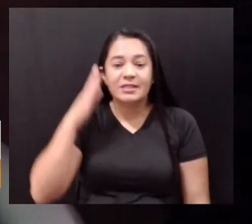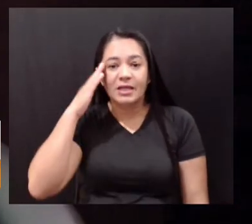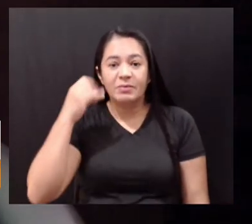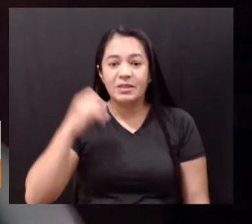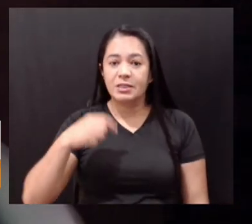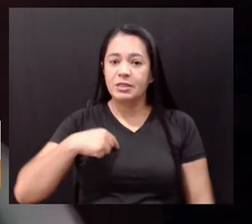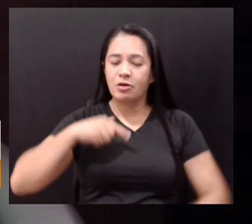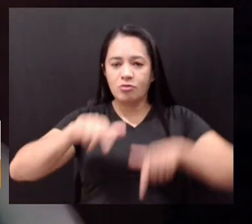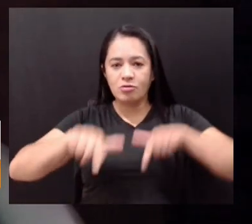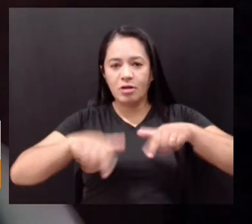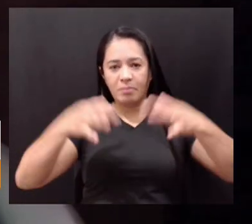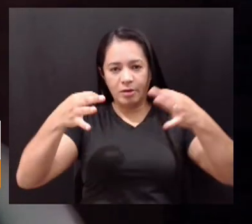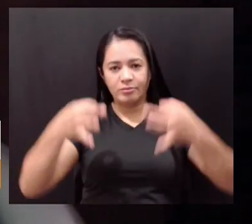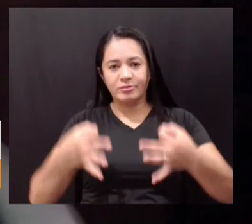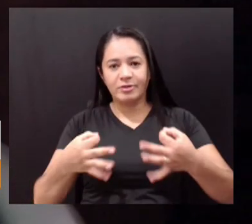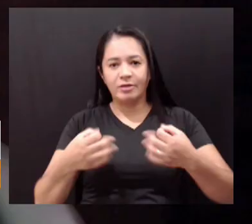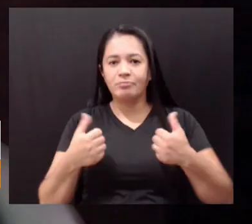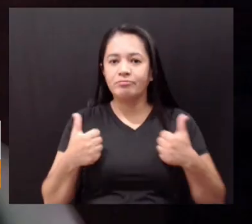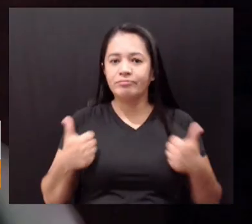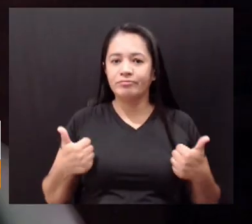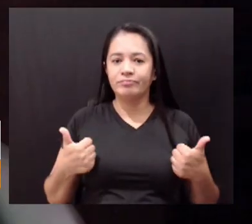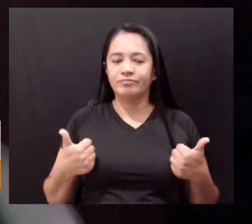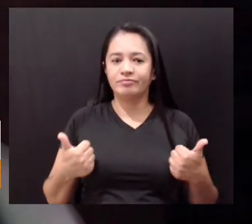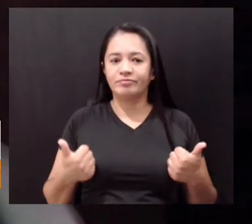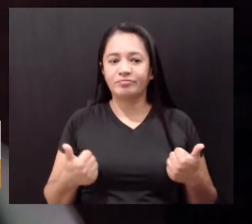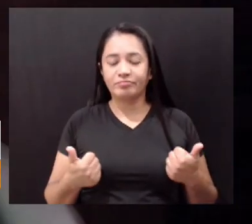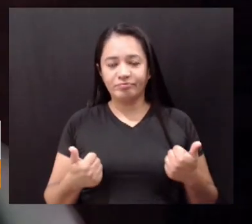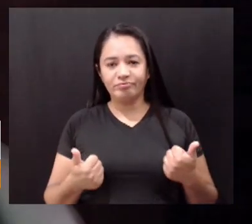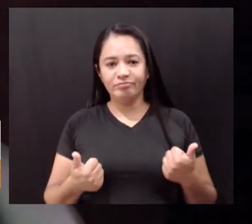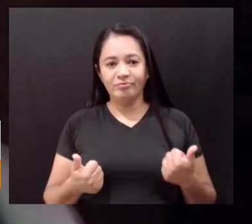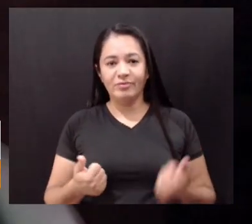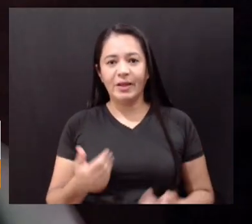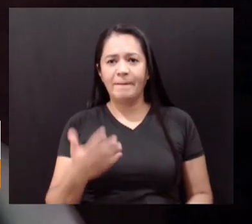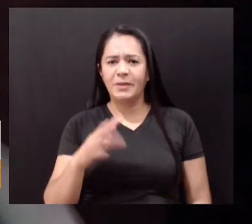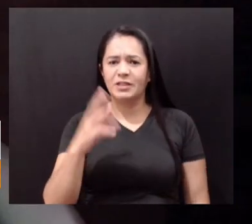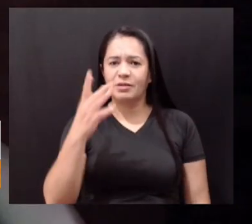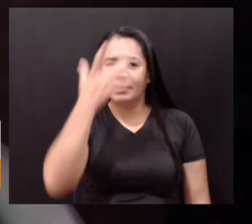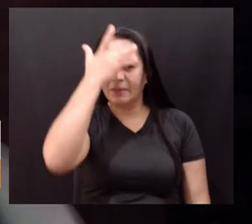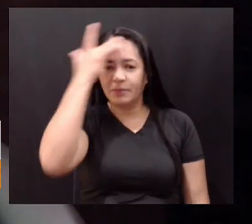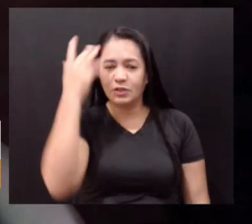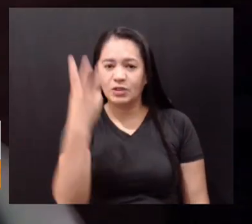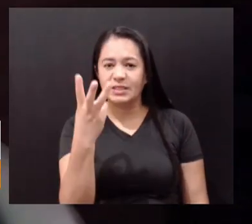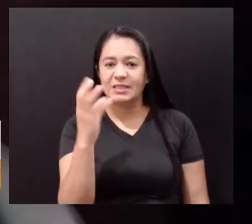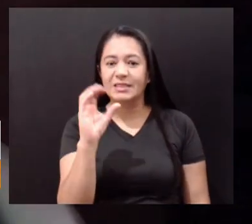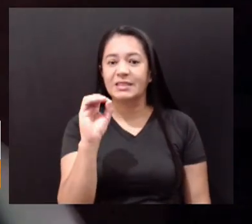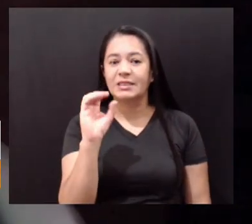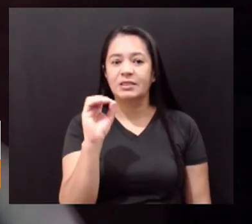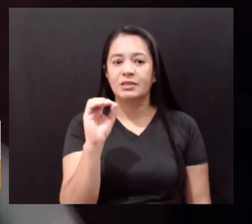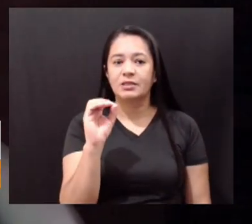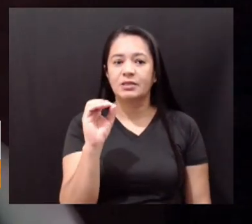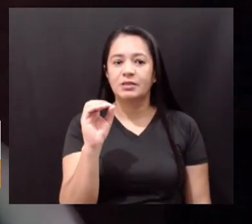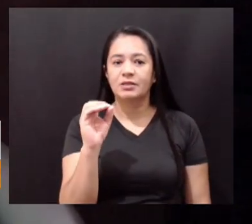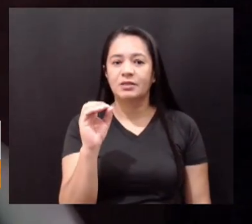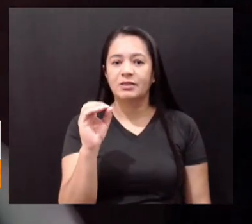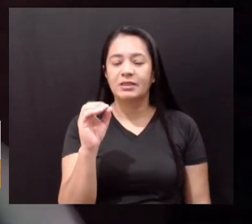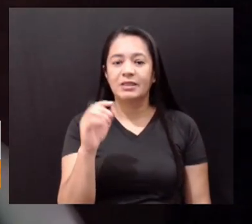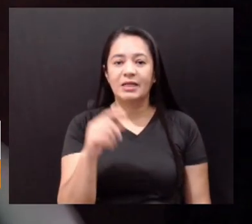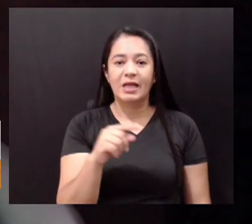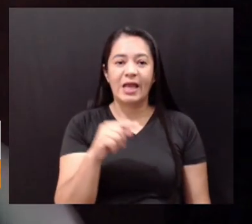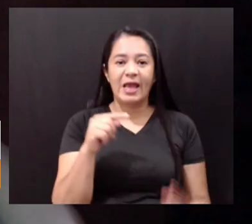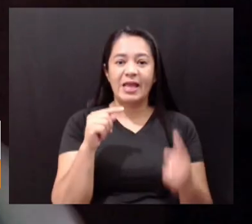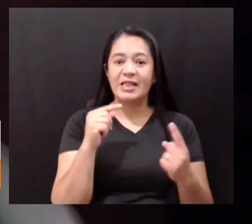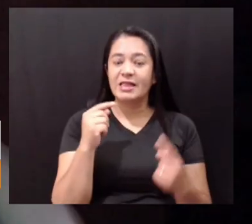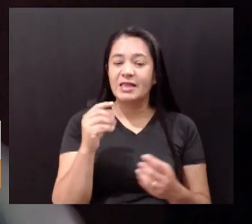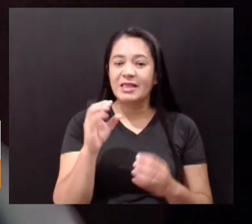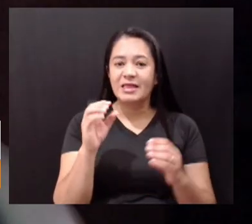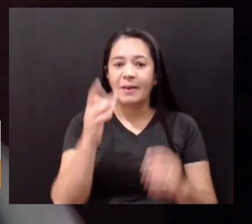esse assunto, das mais de 300 pessoas que a gente entrevistou lá, nenhuma delas conseguiu falar de forma concreta